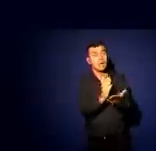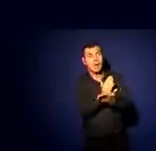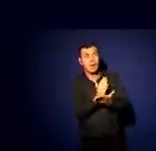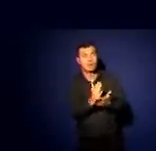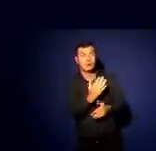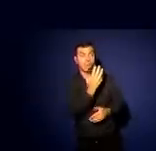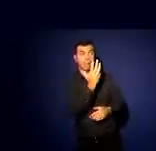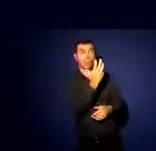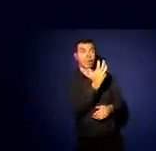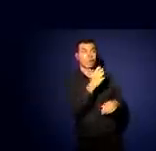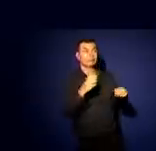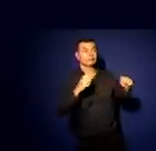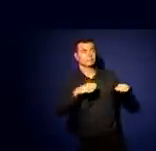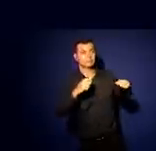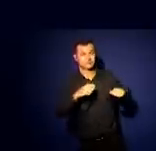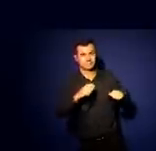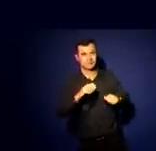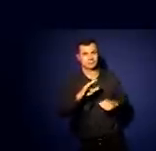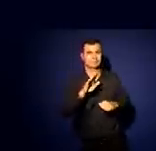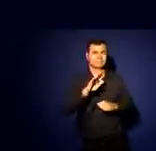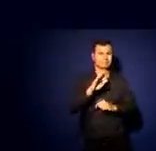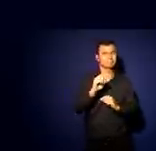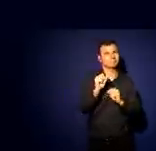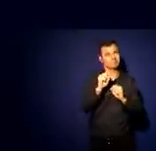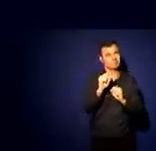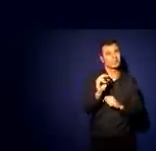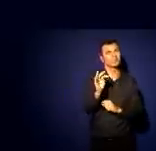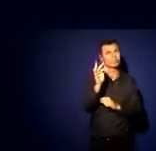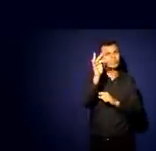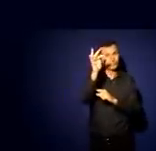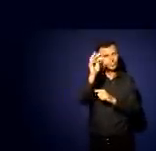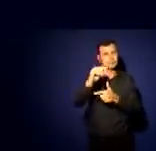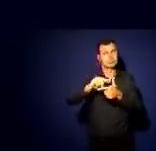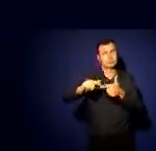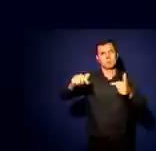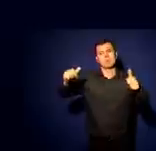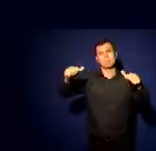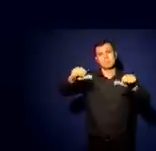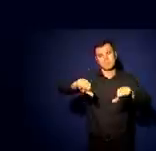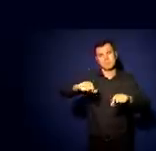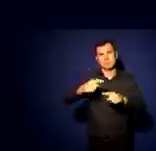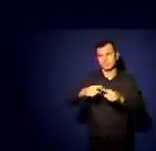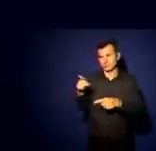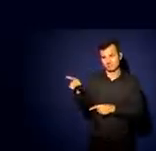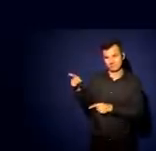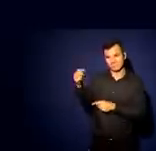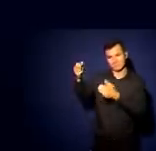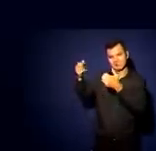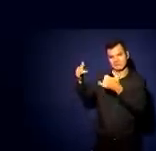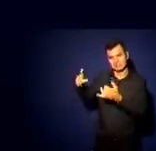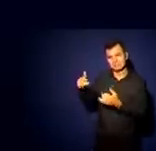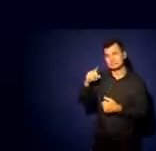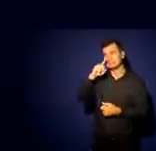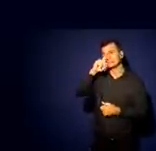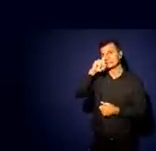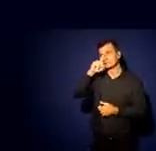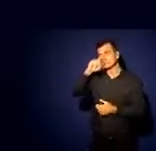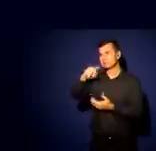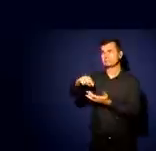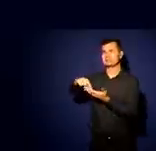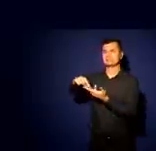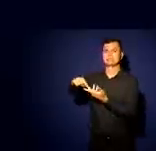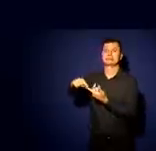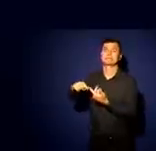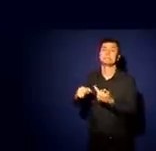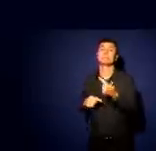mas a gente ainda tá olhando de longe achando que pode piorar pela série de riscos que o falou é a parte que sobra dos grandes